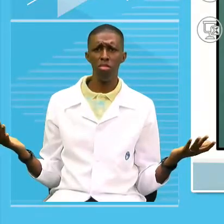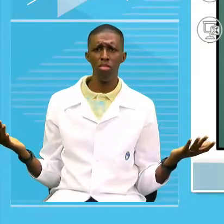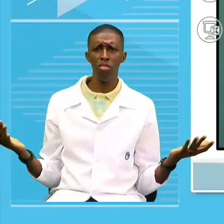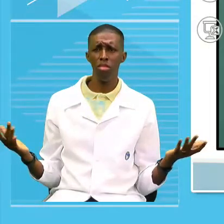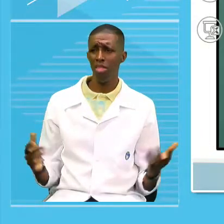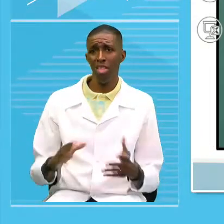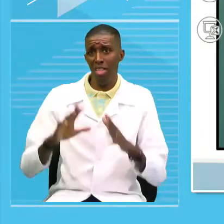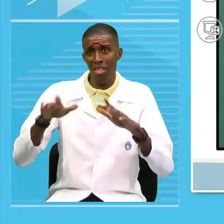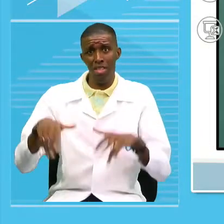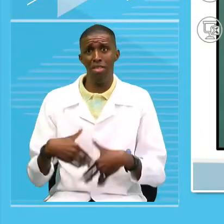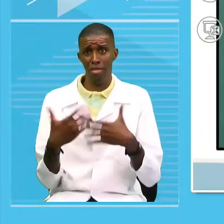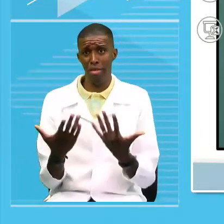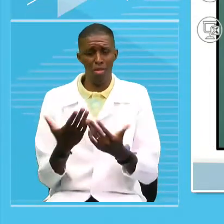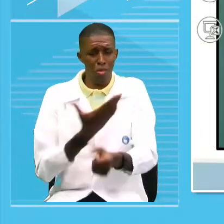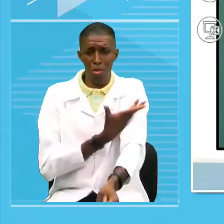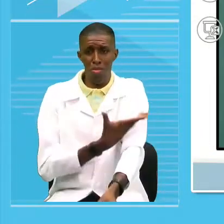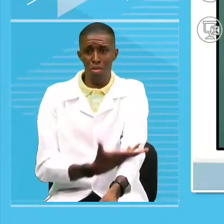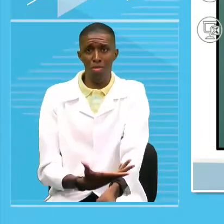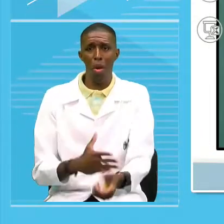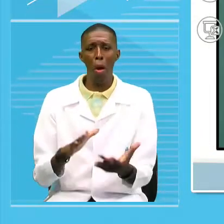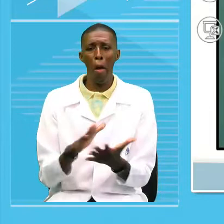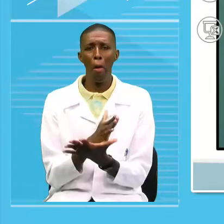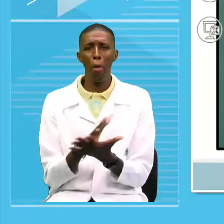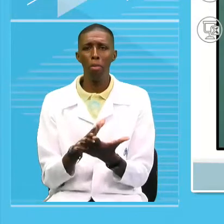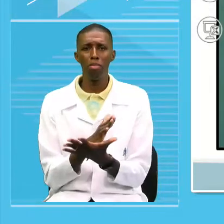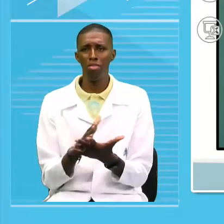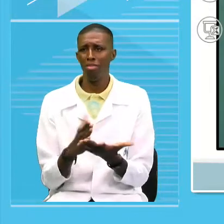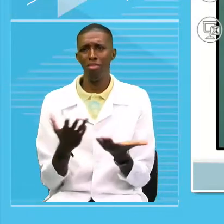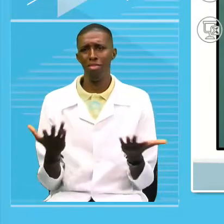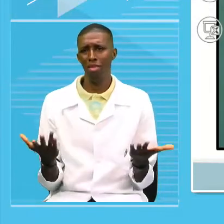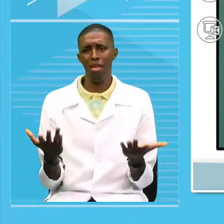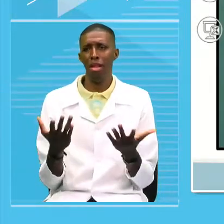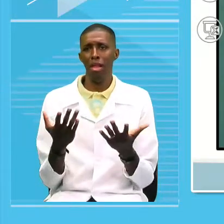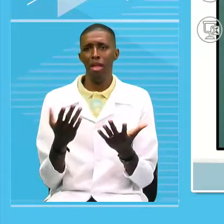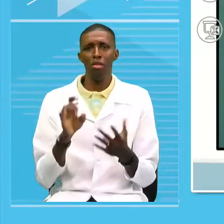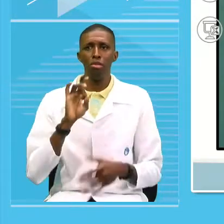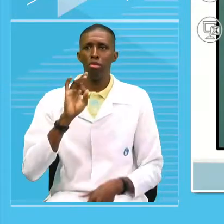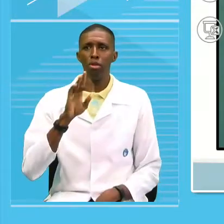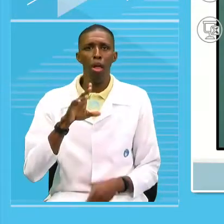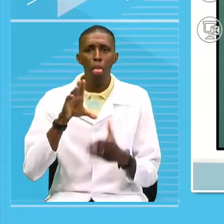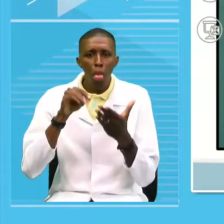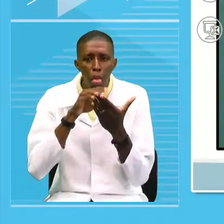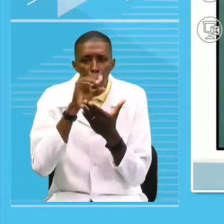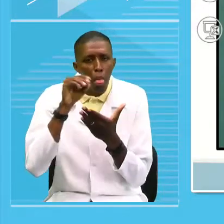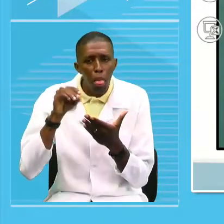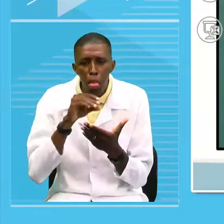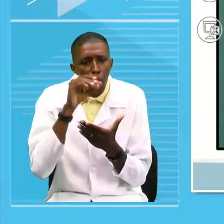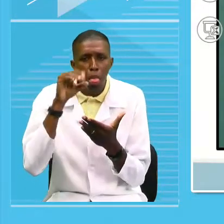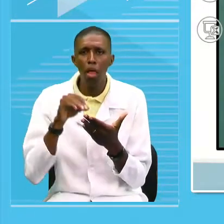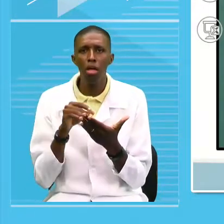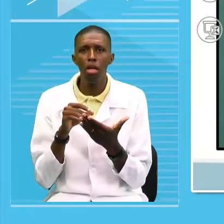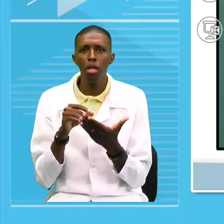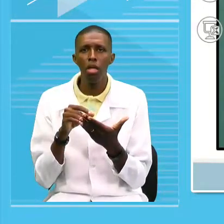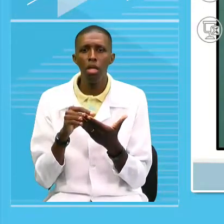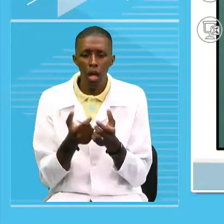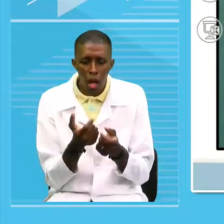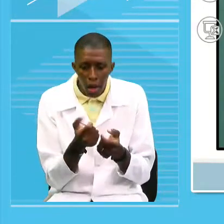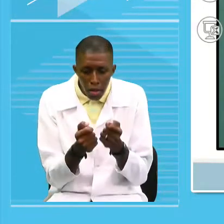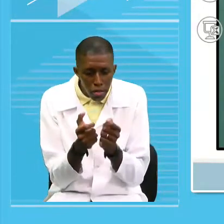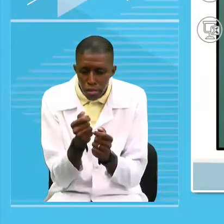que até o WhatsApp ele lançou uma ferramenta que é para tu acelerar a voz